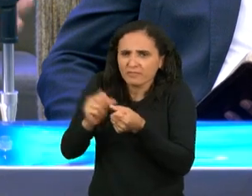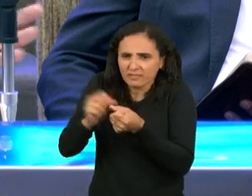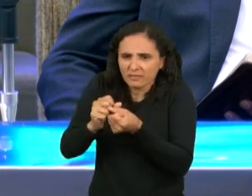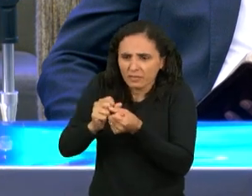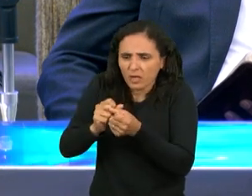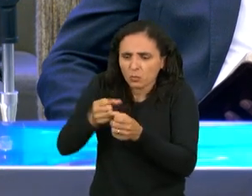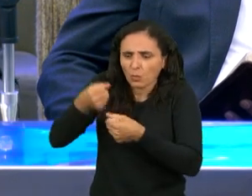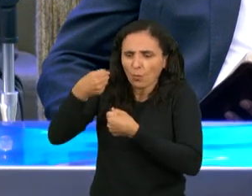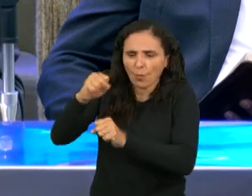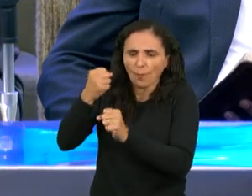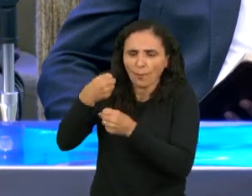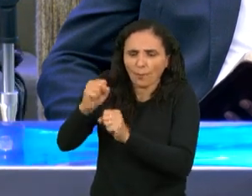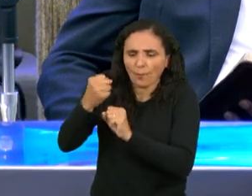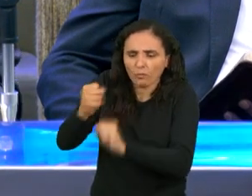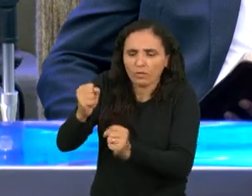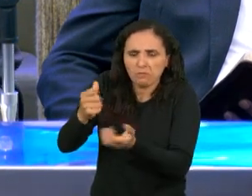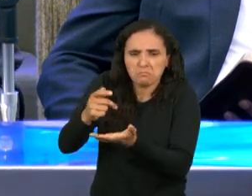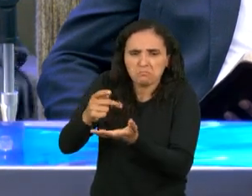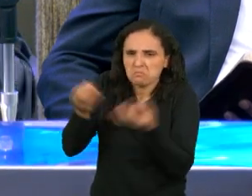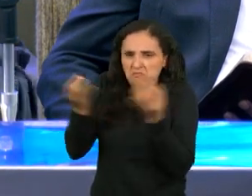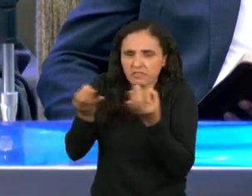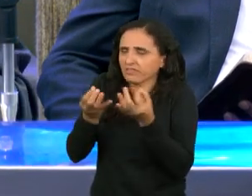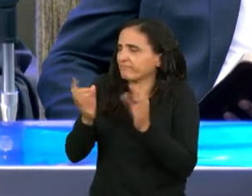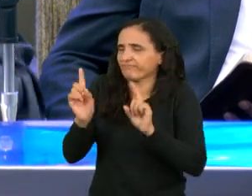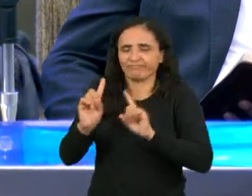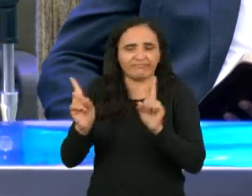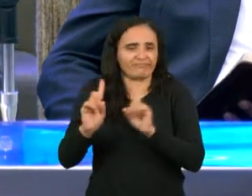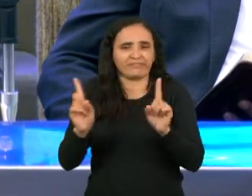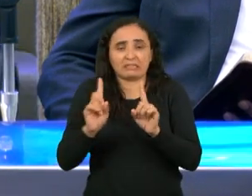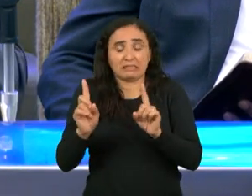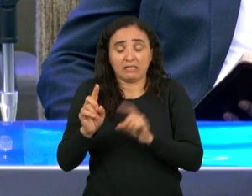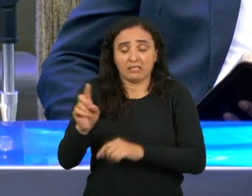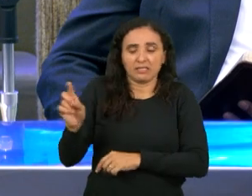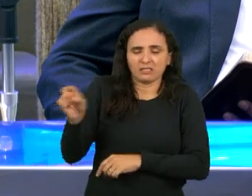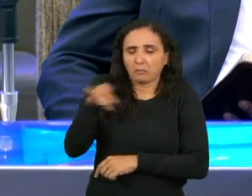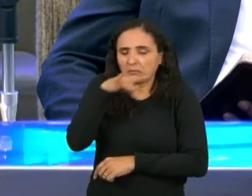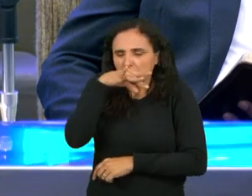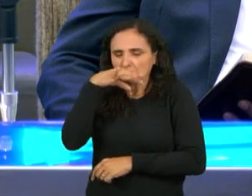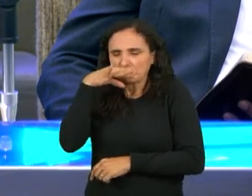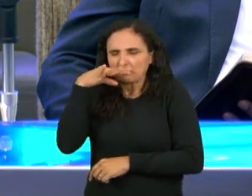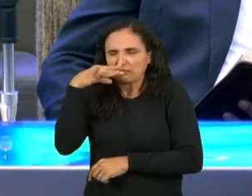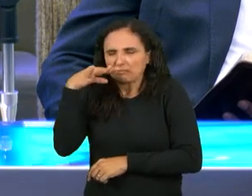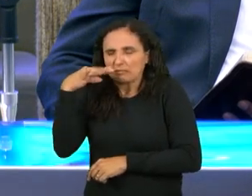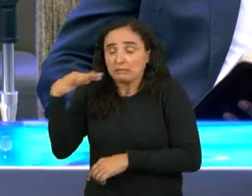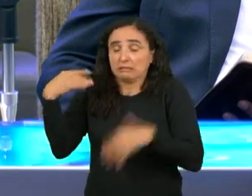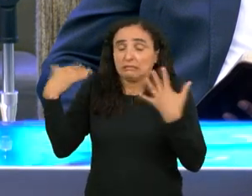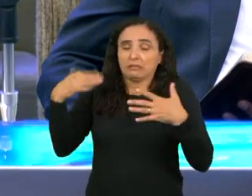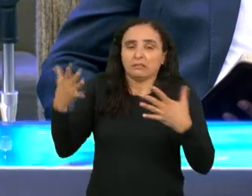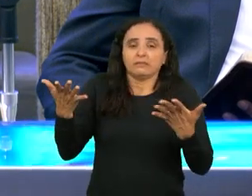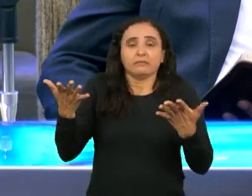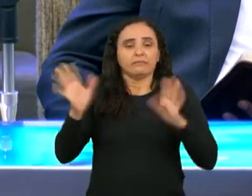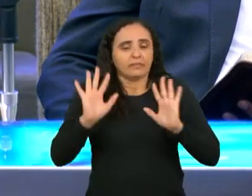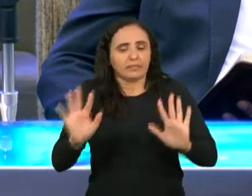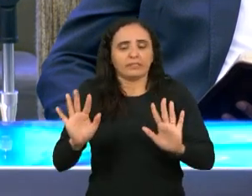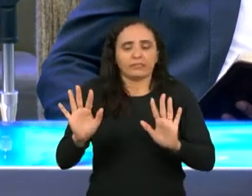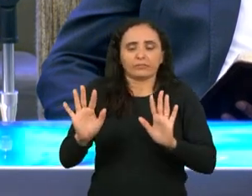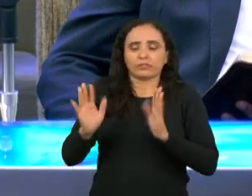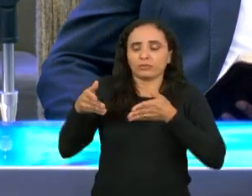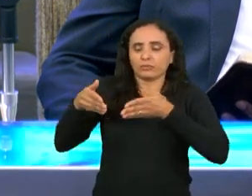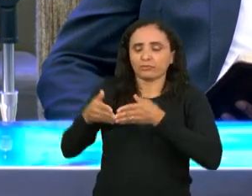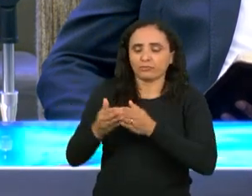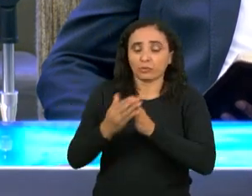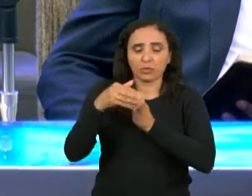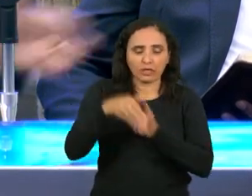limpeza perfeita sentia se sentia um mau hálito no ar mas ninguém queria sair da arca